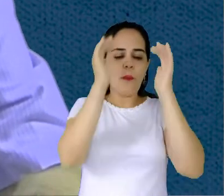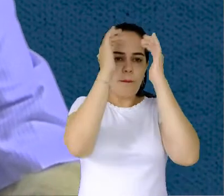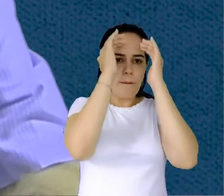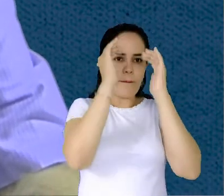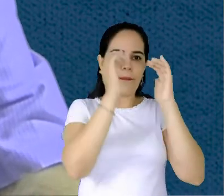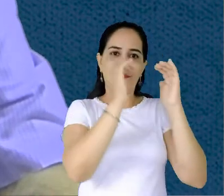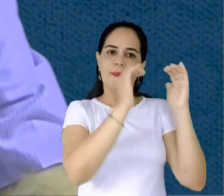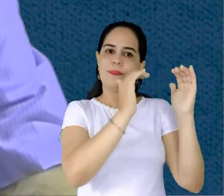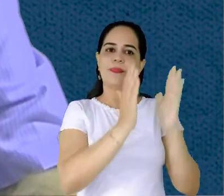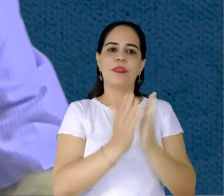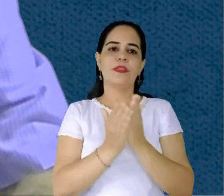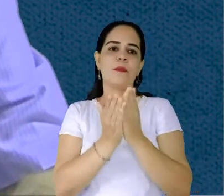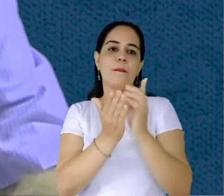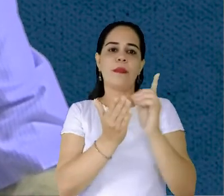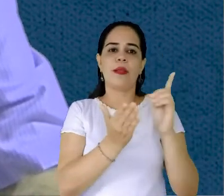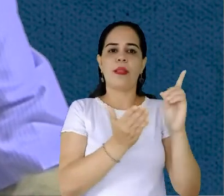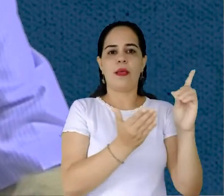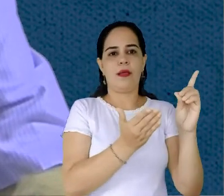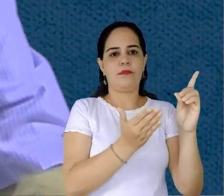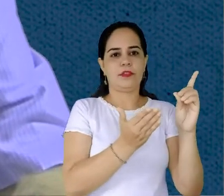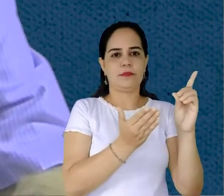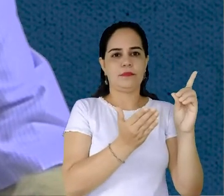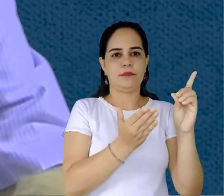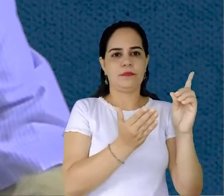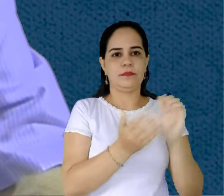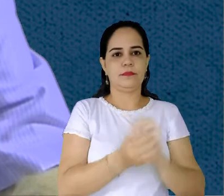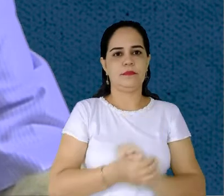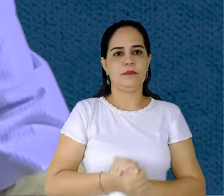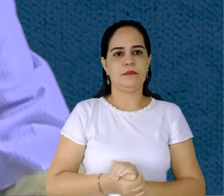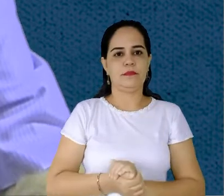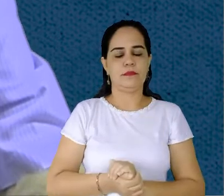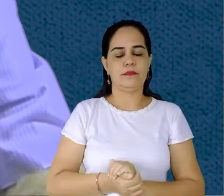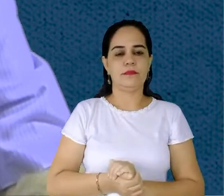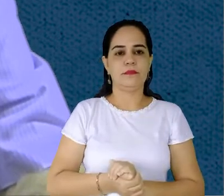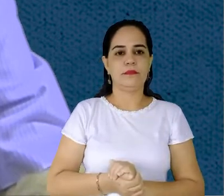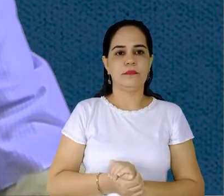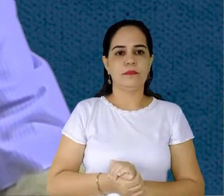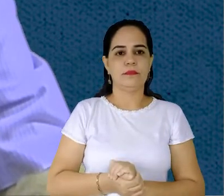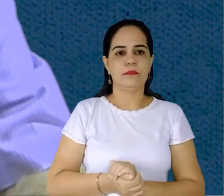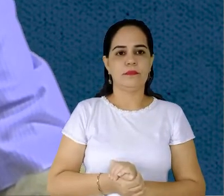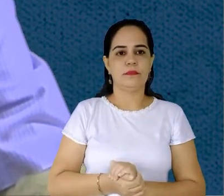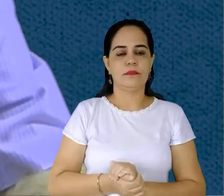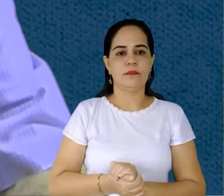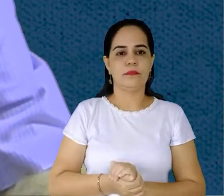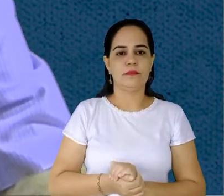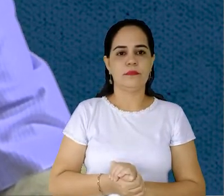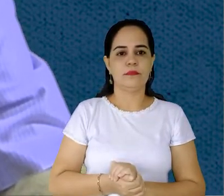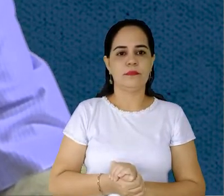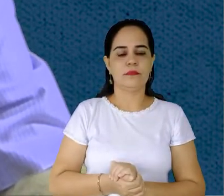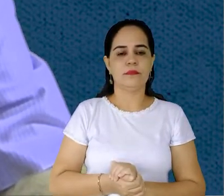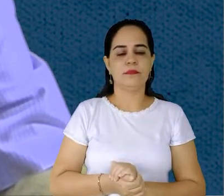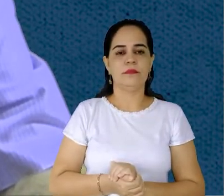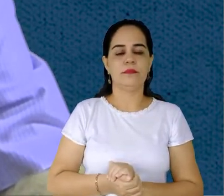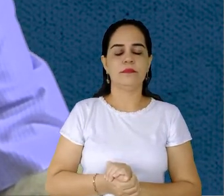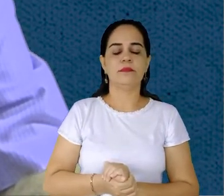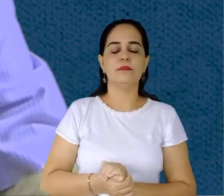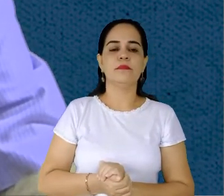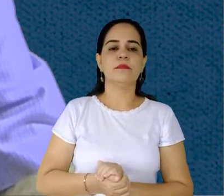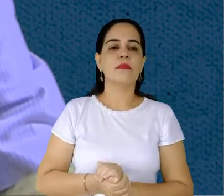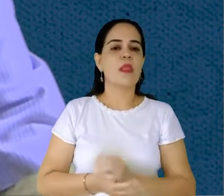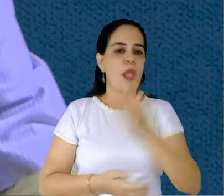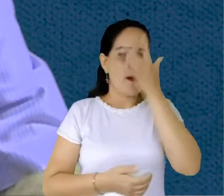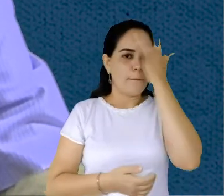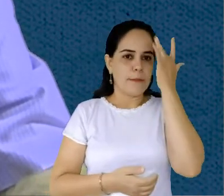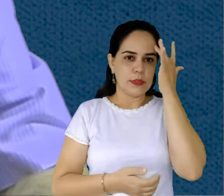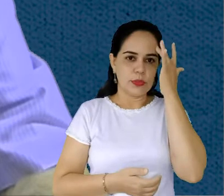me ama, não guarda a minha palavra. Não guarda a minha palavra. Essa é a